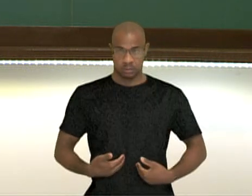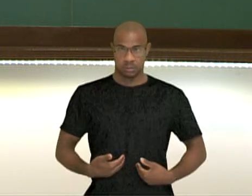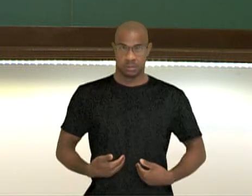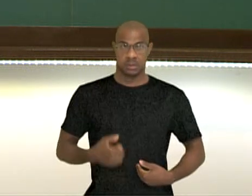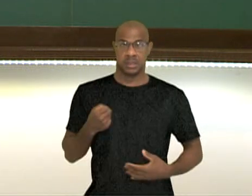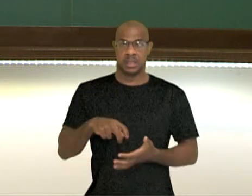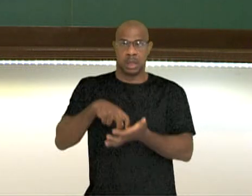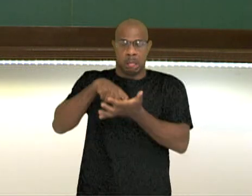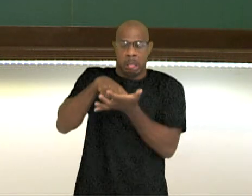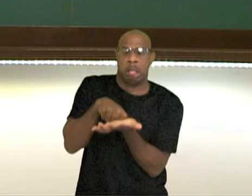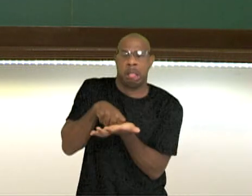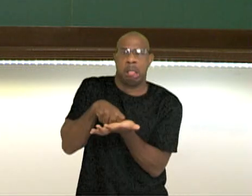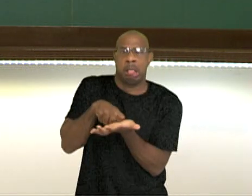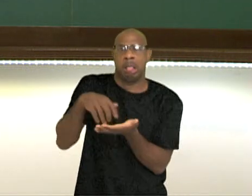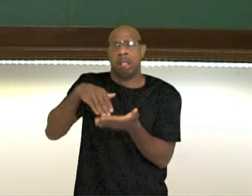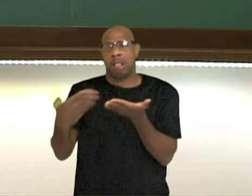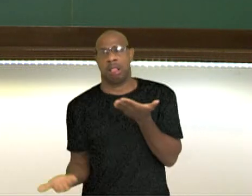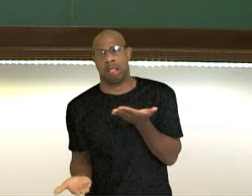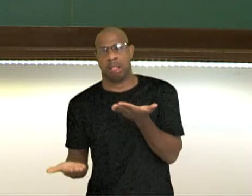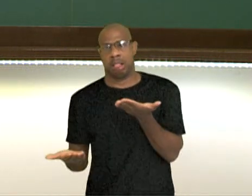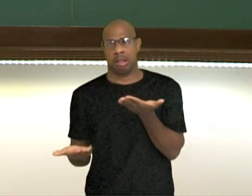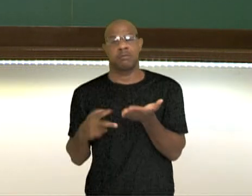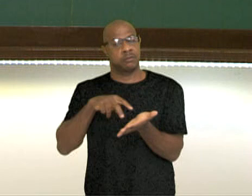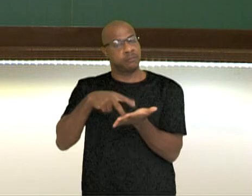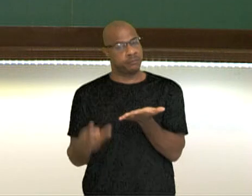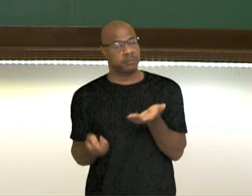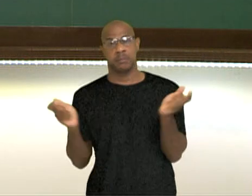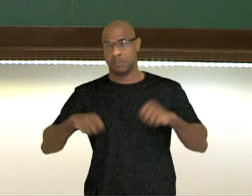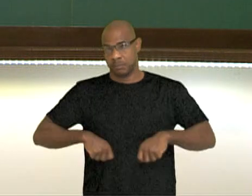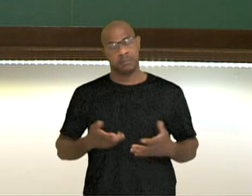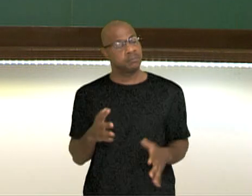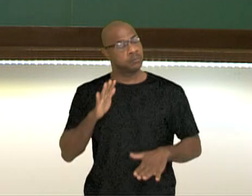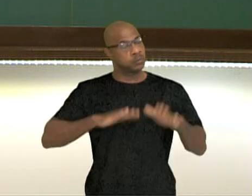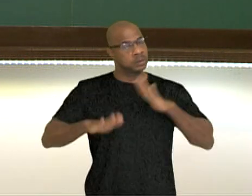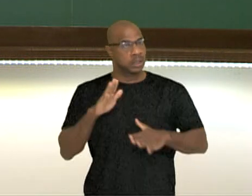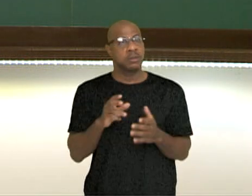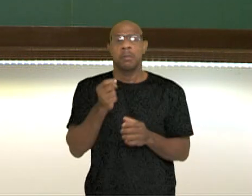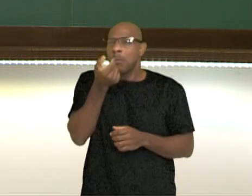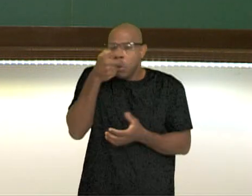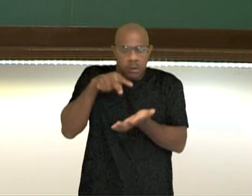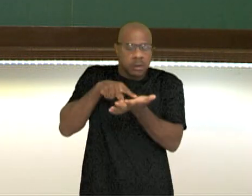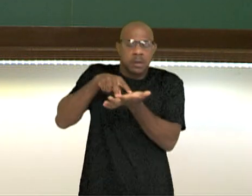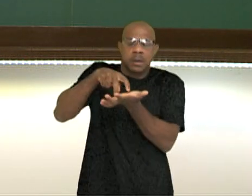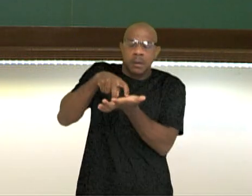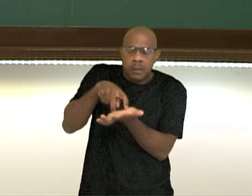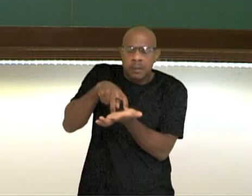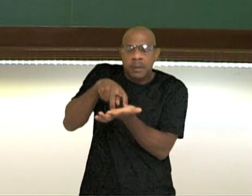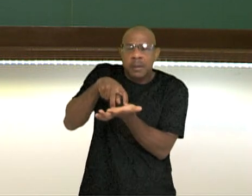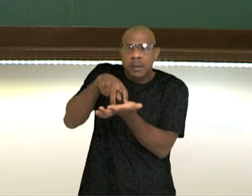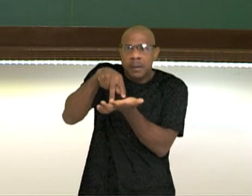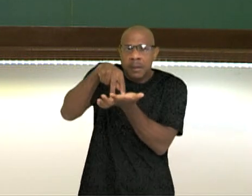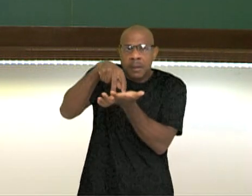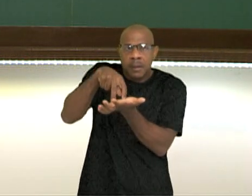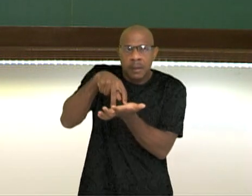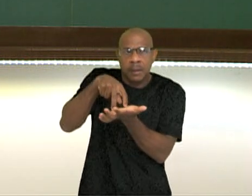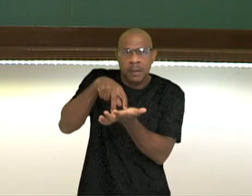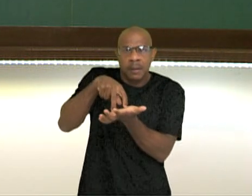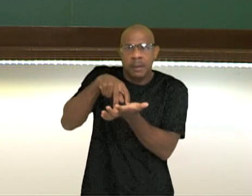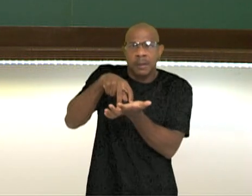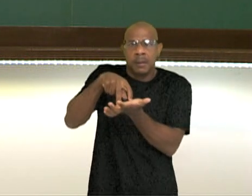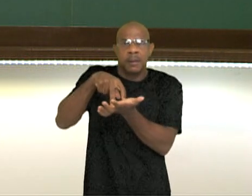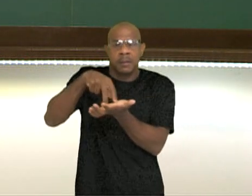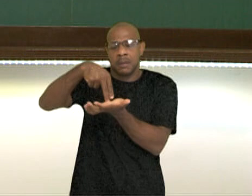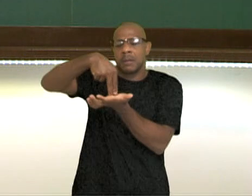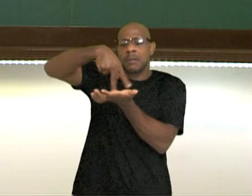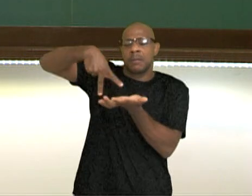para frente, o centro de gravidade vai deslocar e você pode cair. Então, você tem que ter o controle do centro de gravidade. Então, pés afastados,